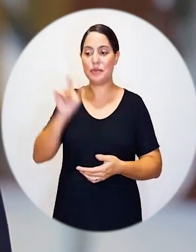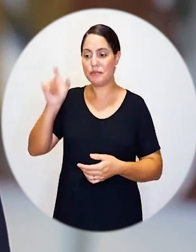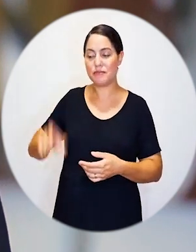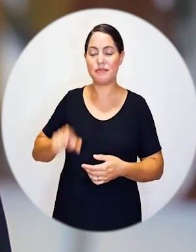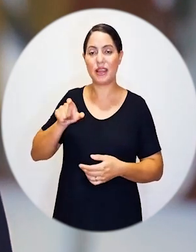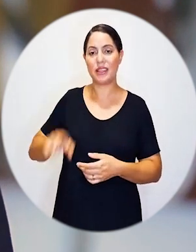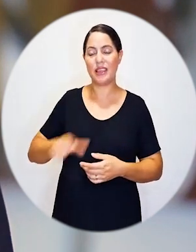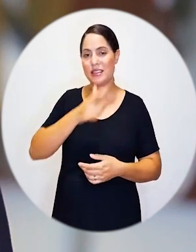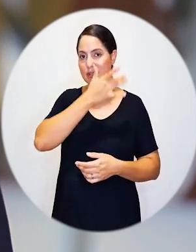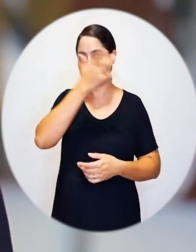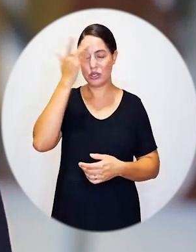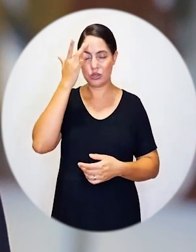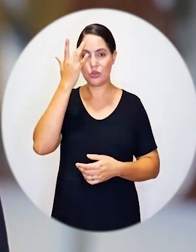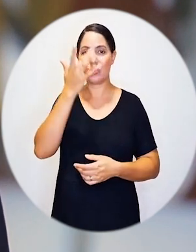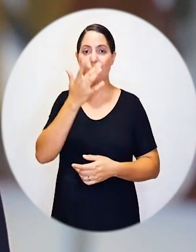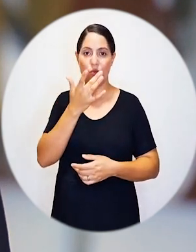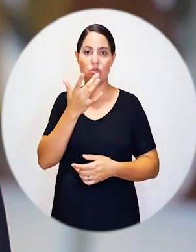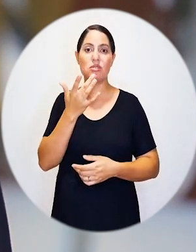abrigar o sonho